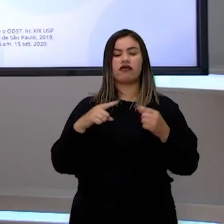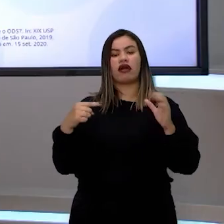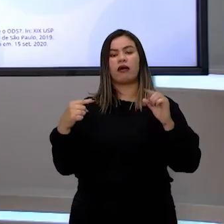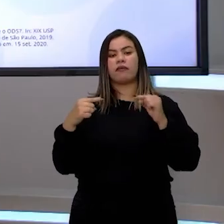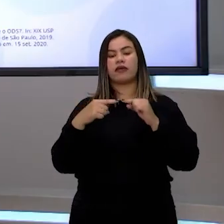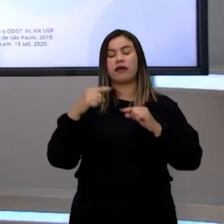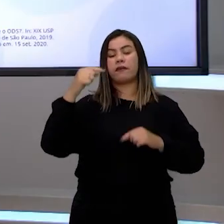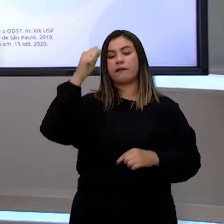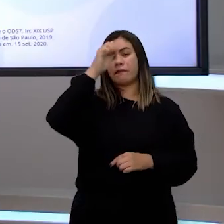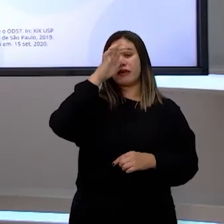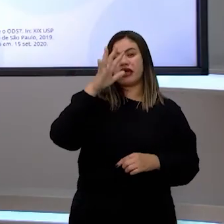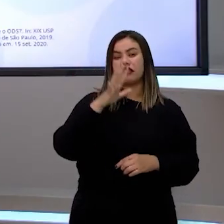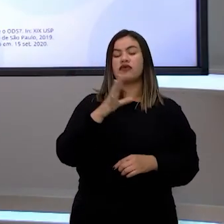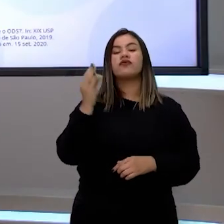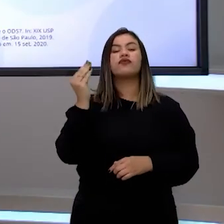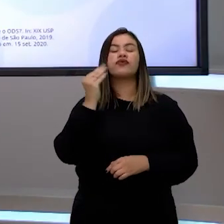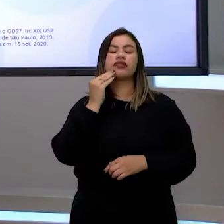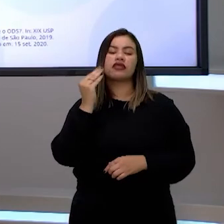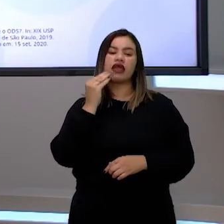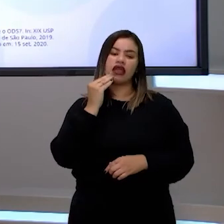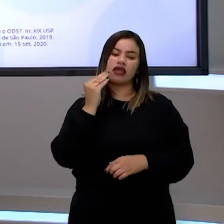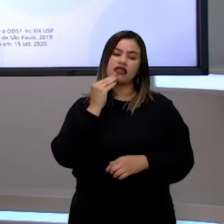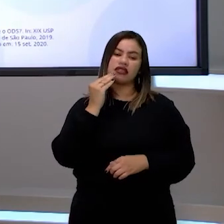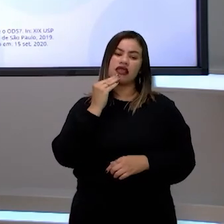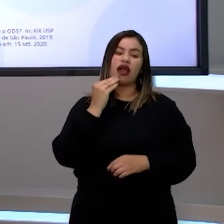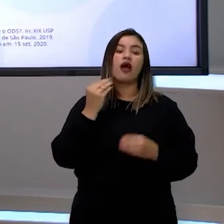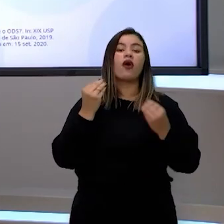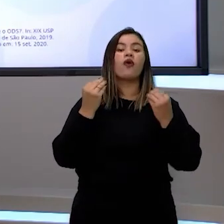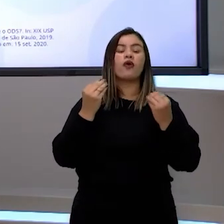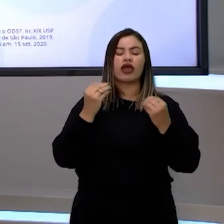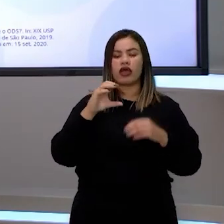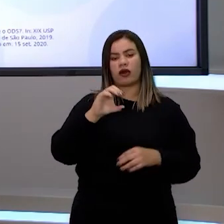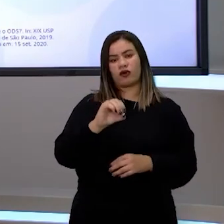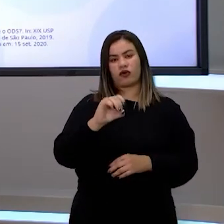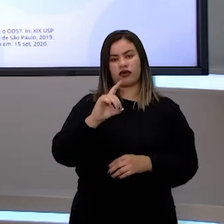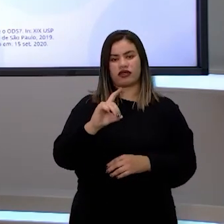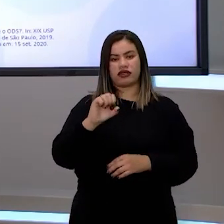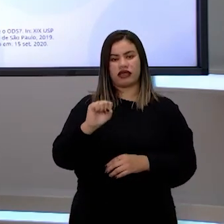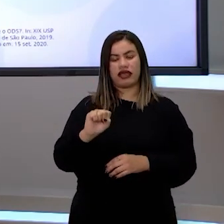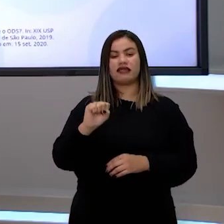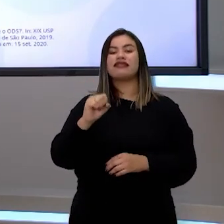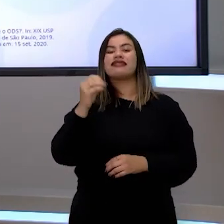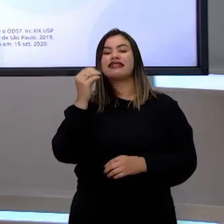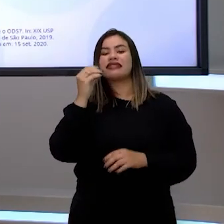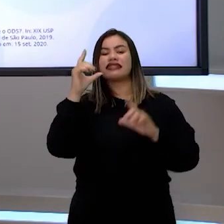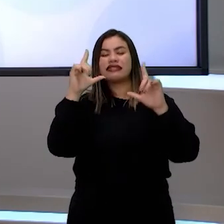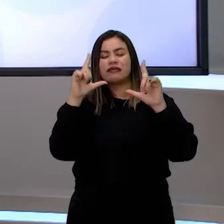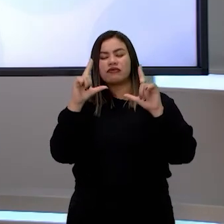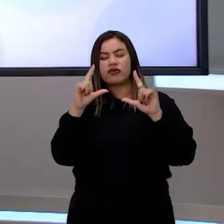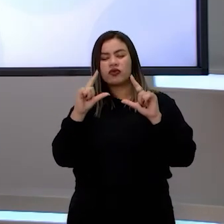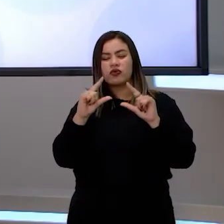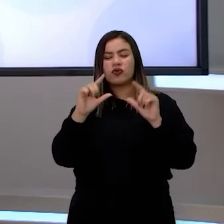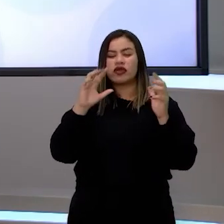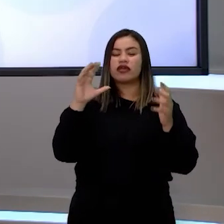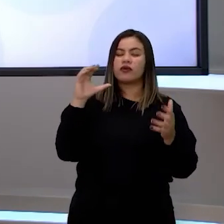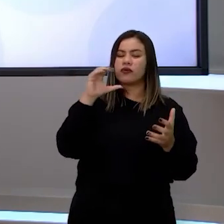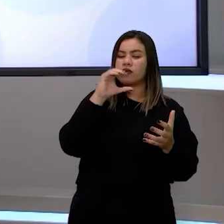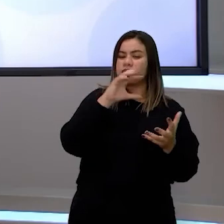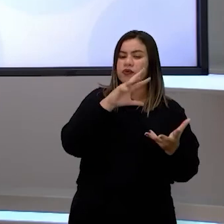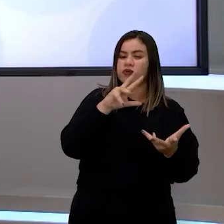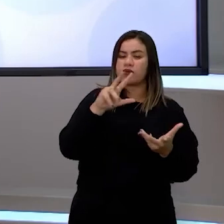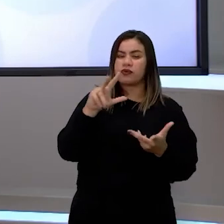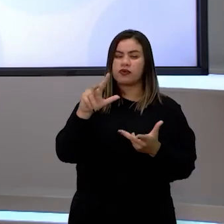tenta alcançar para conseguir, então, frear um pouco as questões do aquecimento global. E aí, gente, né,